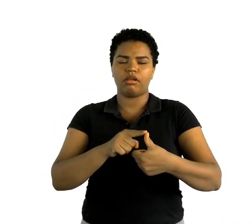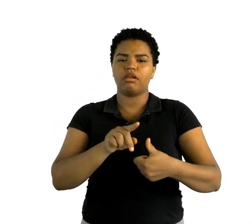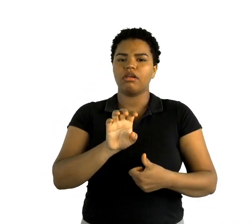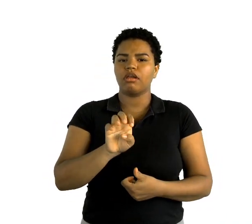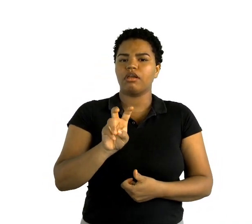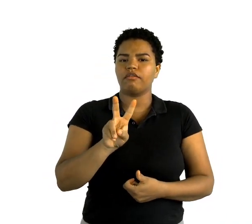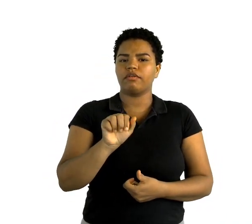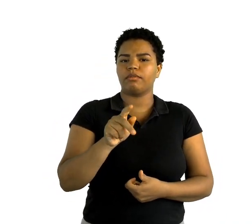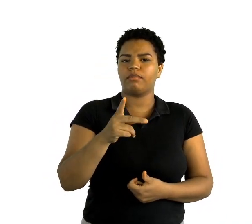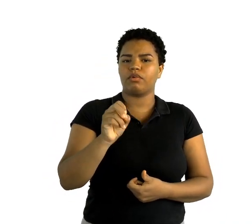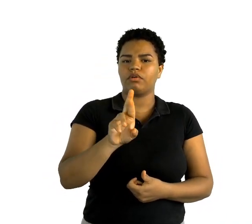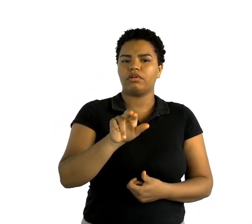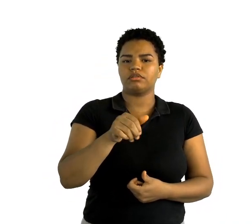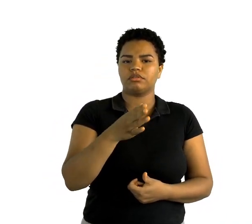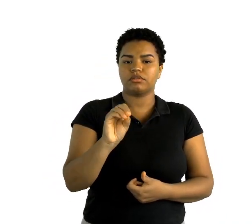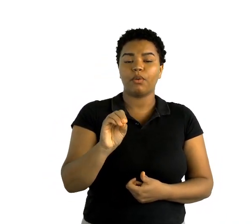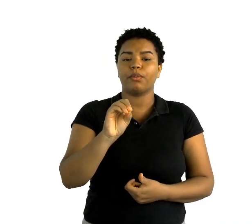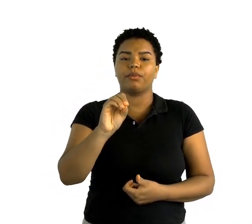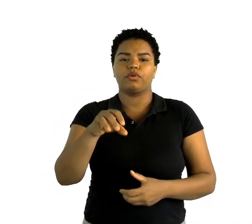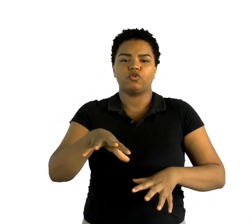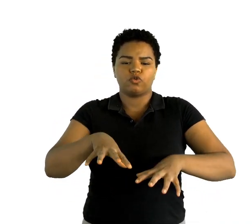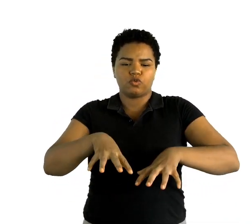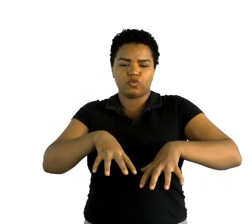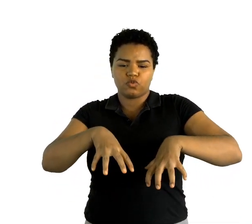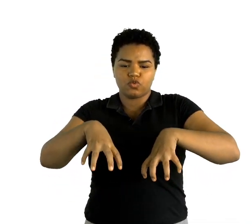Evaporação. Fala comigo,